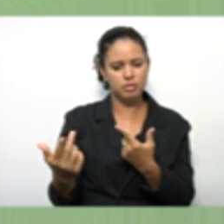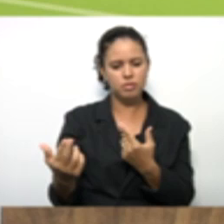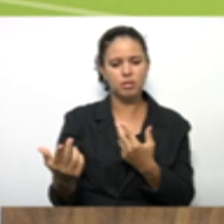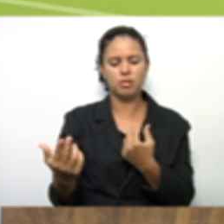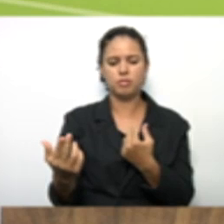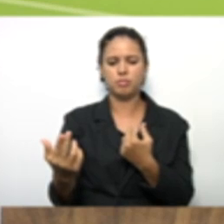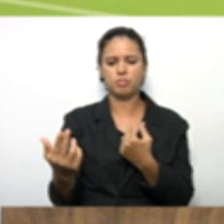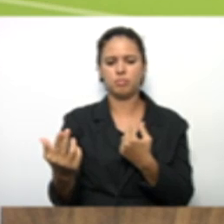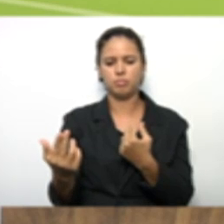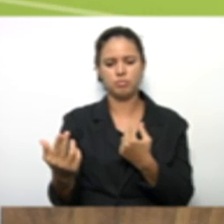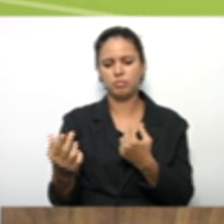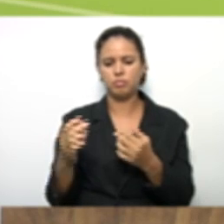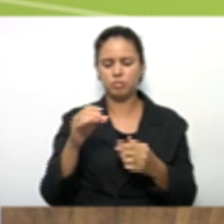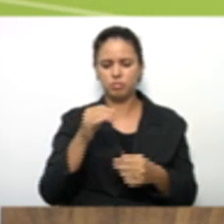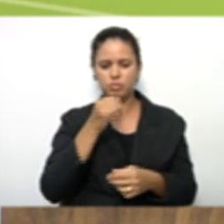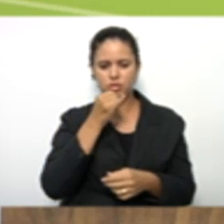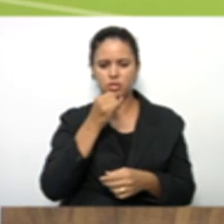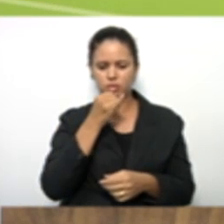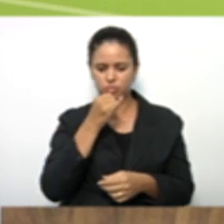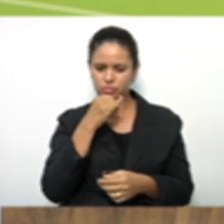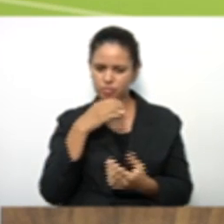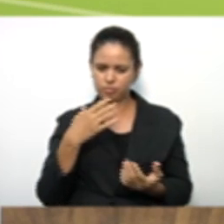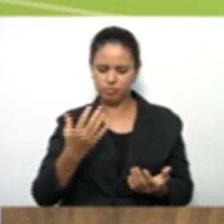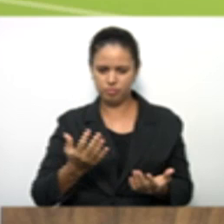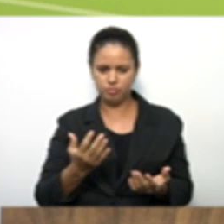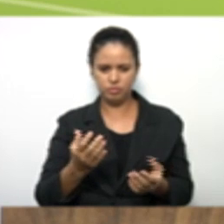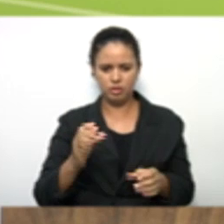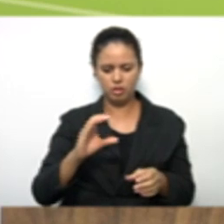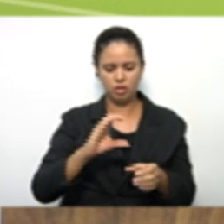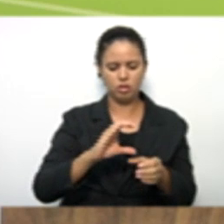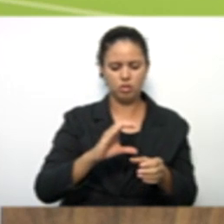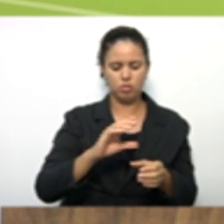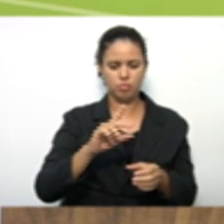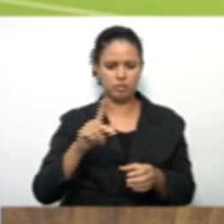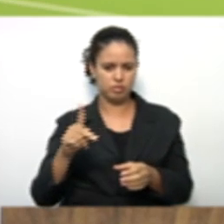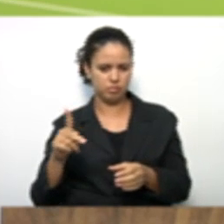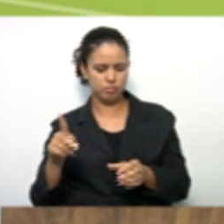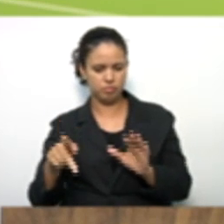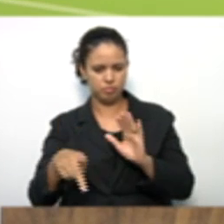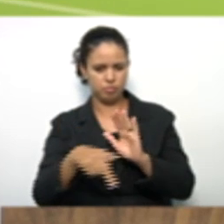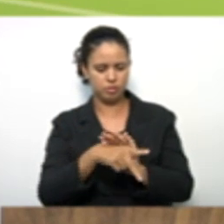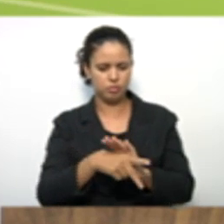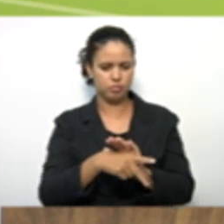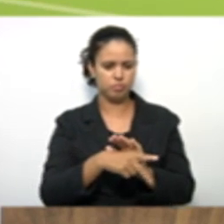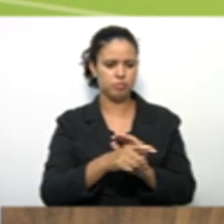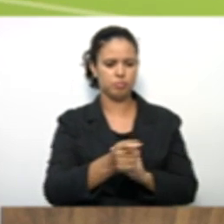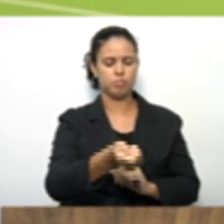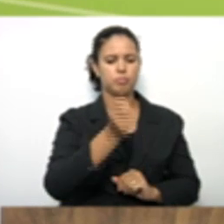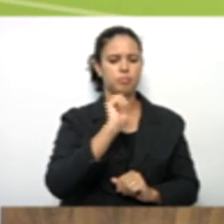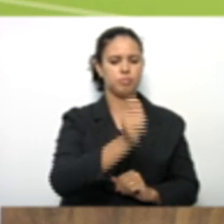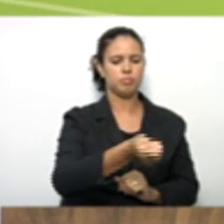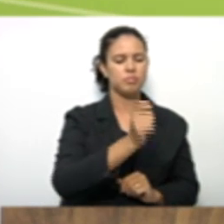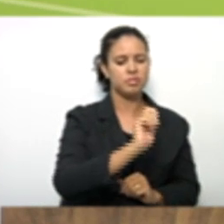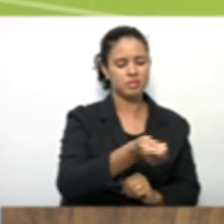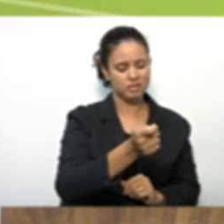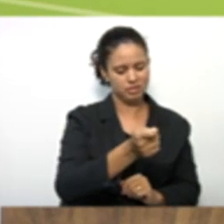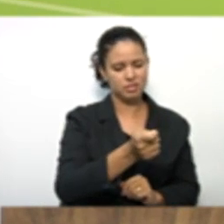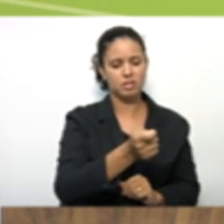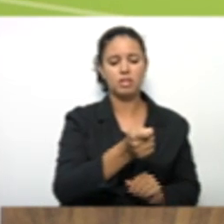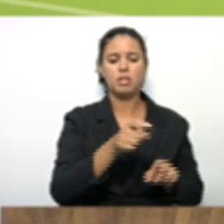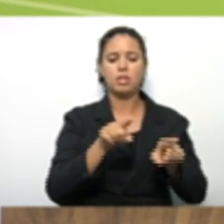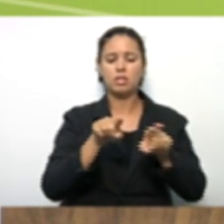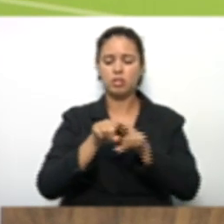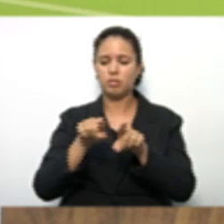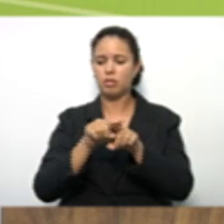ramo, né? Vamos dar um exemplo. A professora falou da cooperativa de pescadores. Tem uma outra empresa que também trabalha